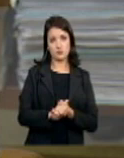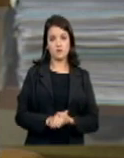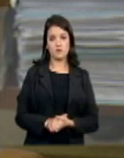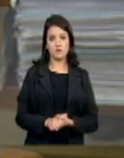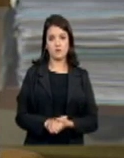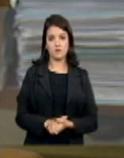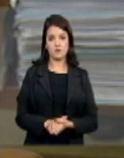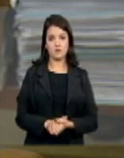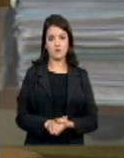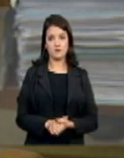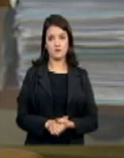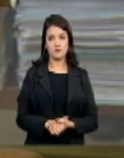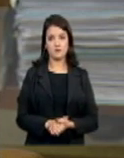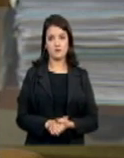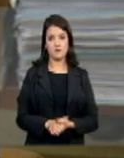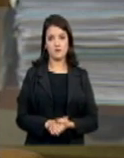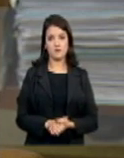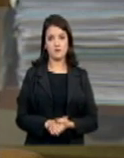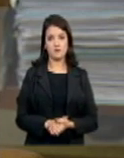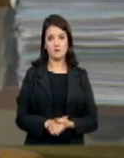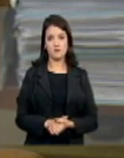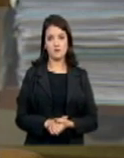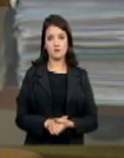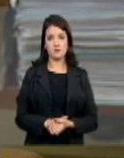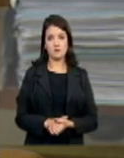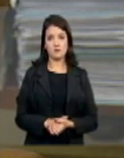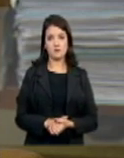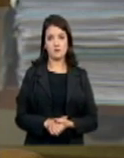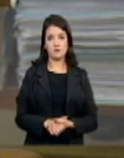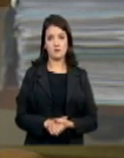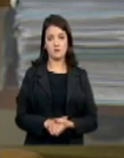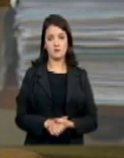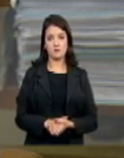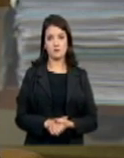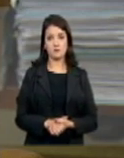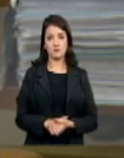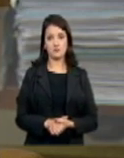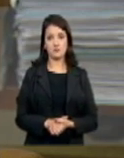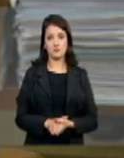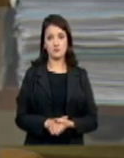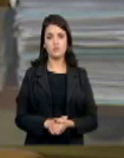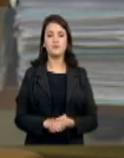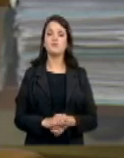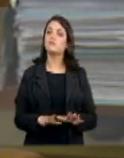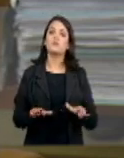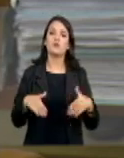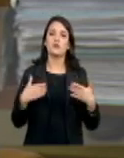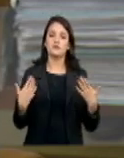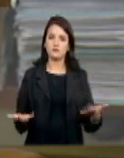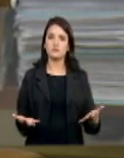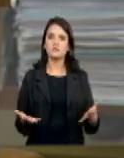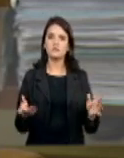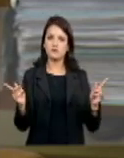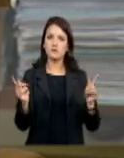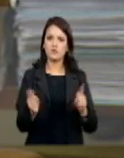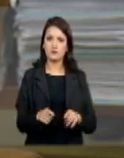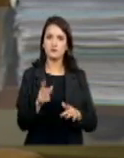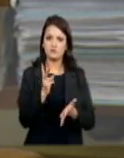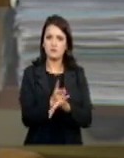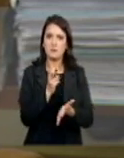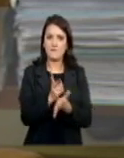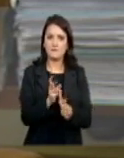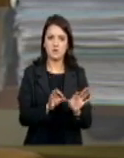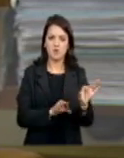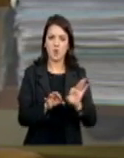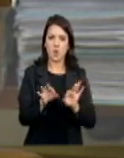importantes ao presidente é a efetividade da ordem jurídica a eficácia